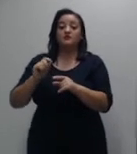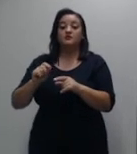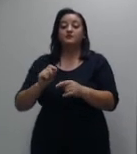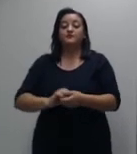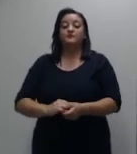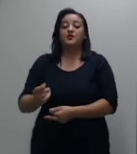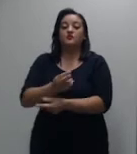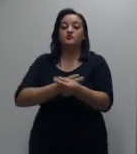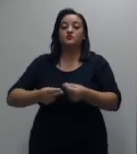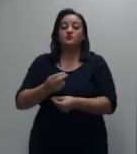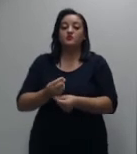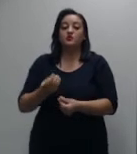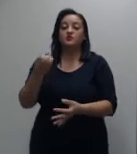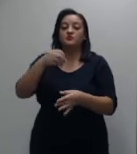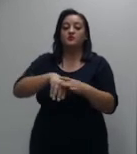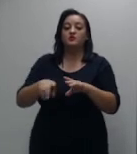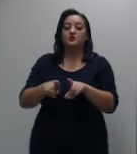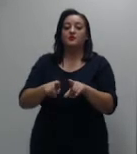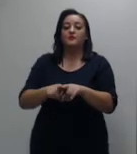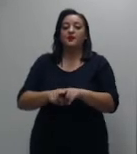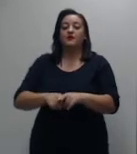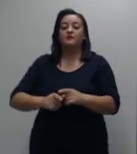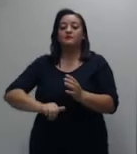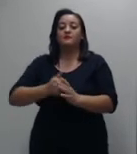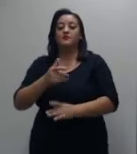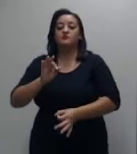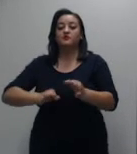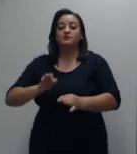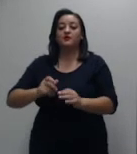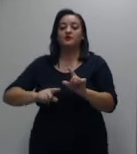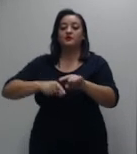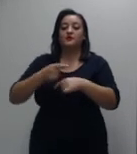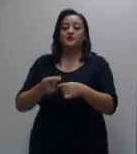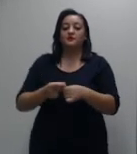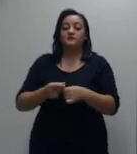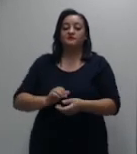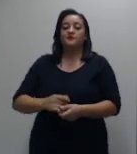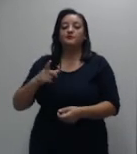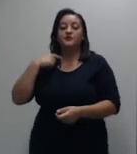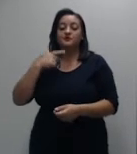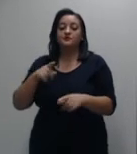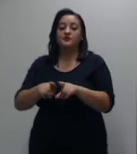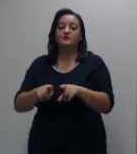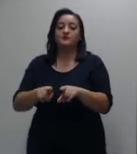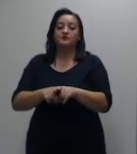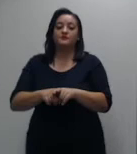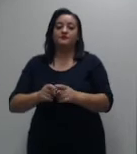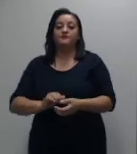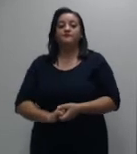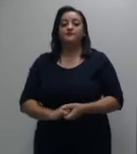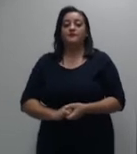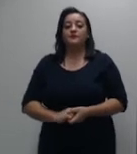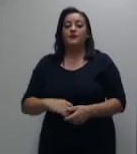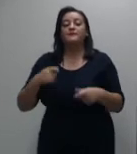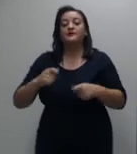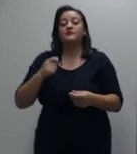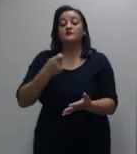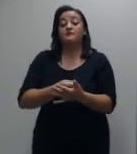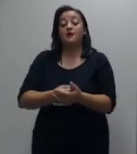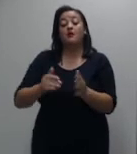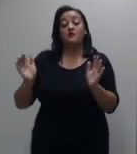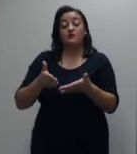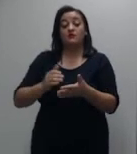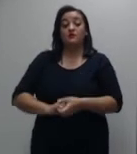dinheiro que foi depositado primeiramente de juízo e em seguida para os advogados de DeMarco isso agora eu deveria ser pago a ele o